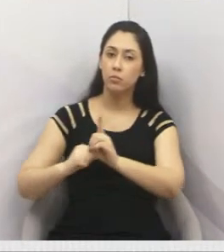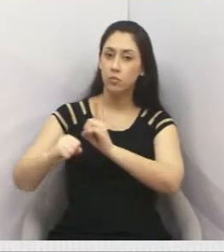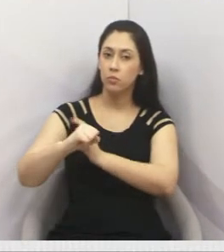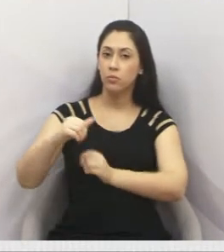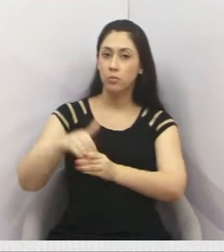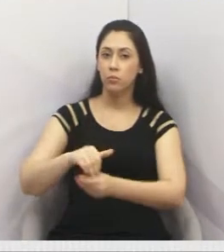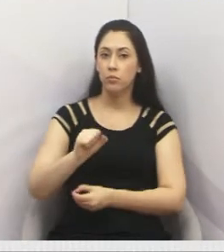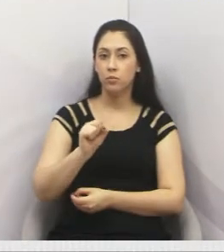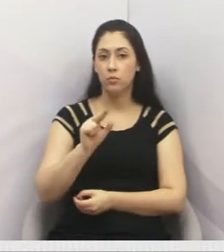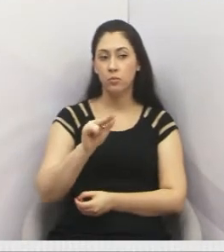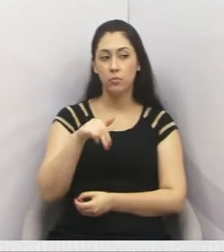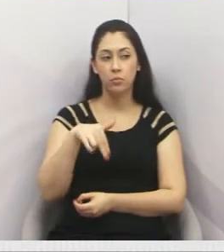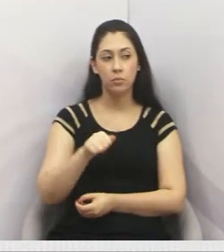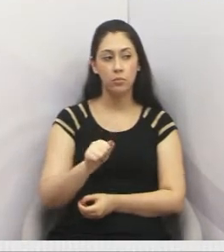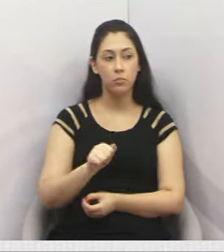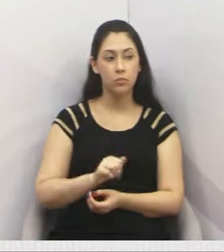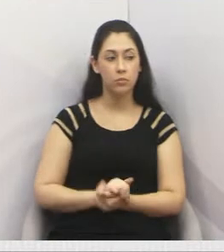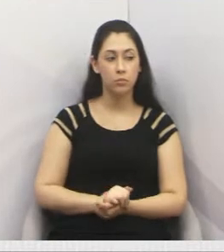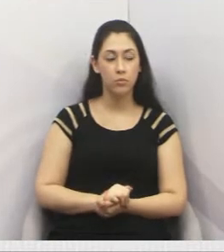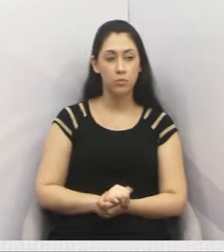Suinã.